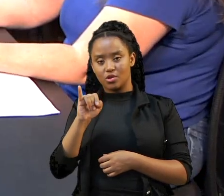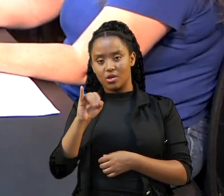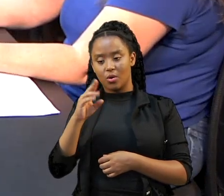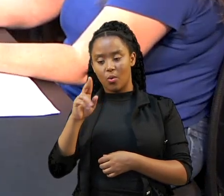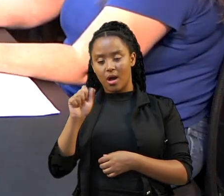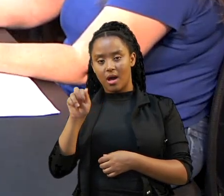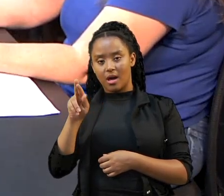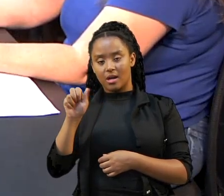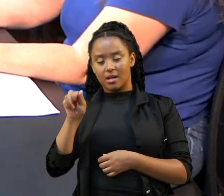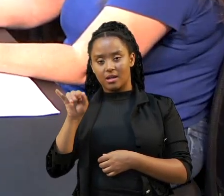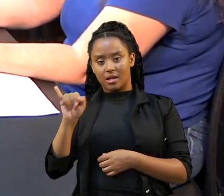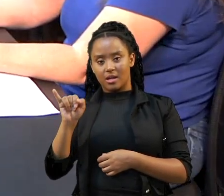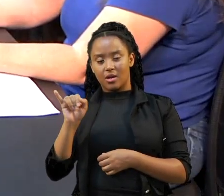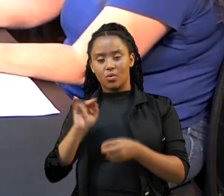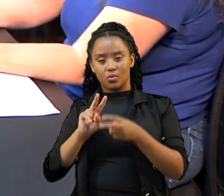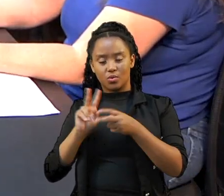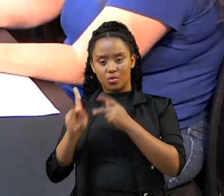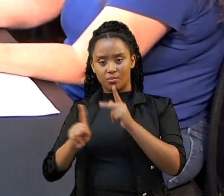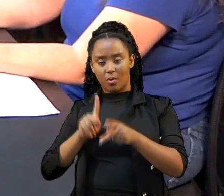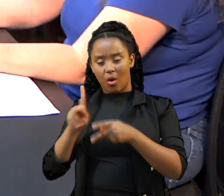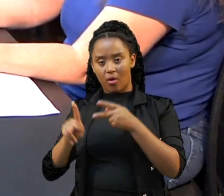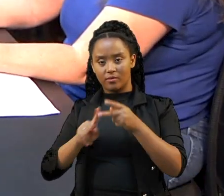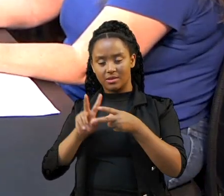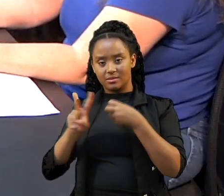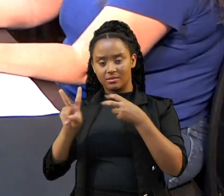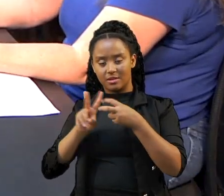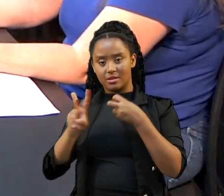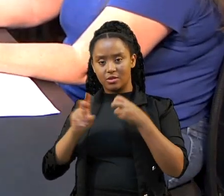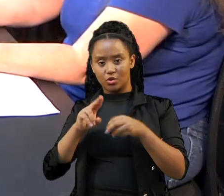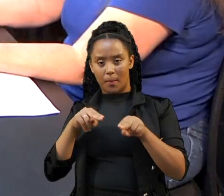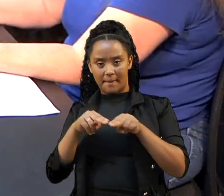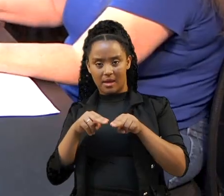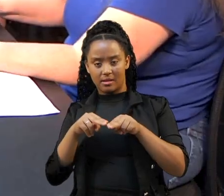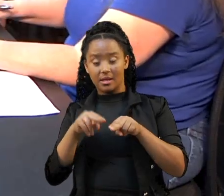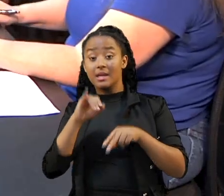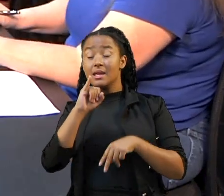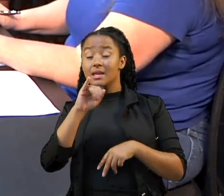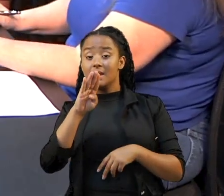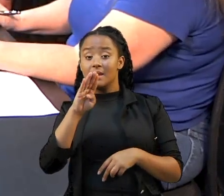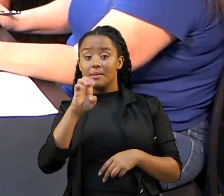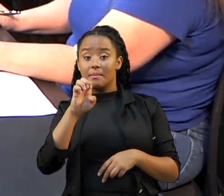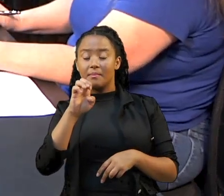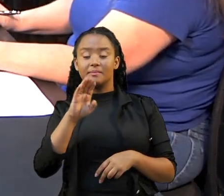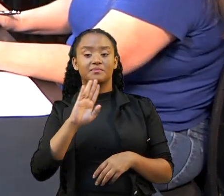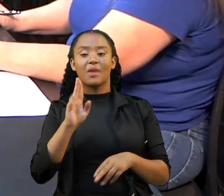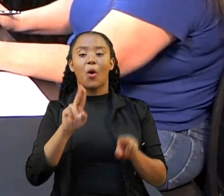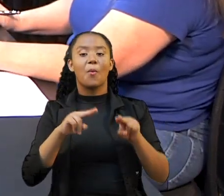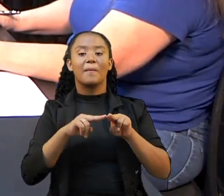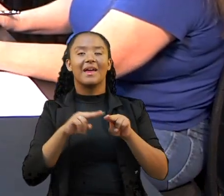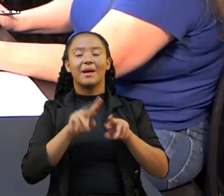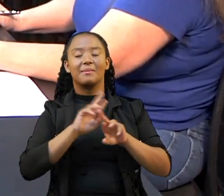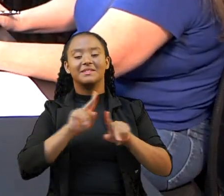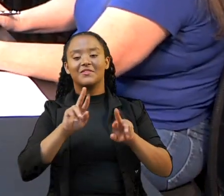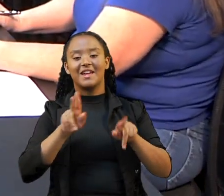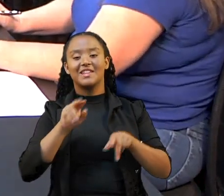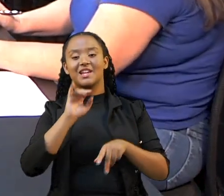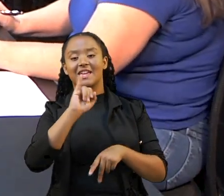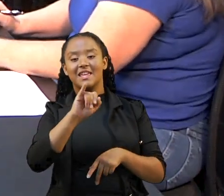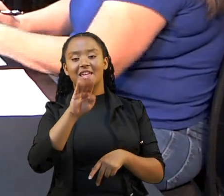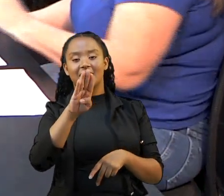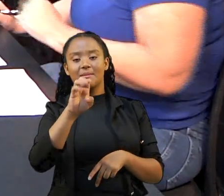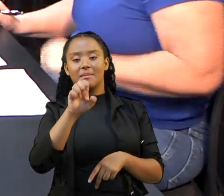é? Me explica aí, como é que é isso aí? Assim, Lembrar que Iberaba não é Uberaba, não é? Não. É